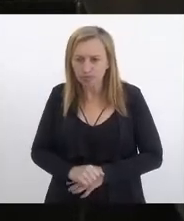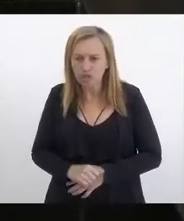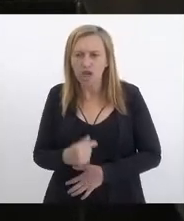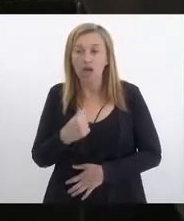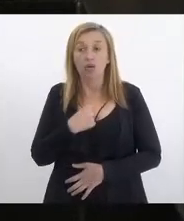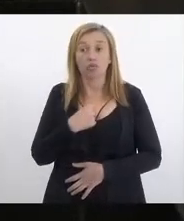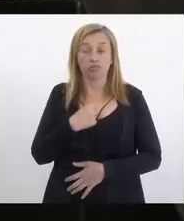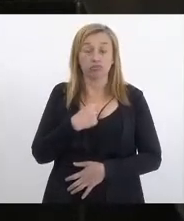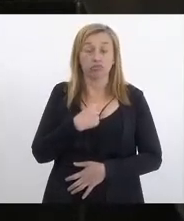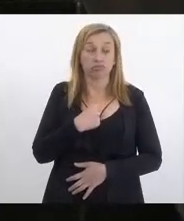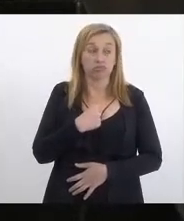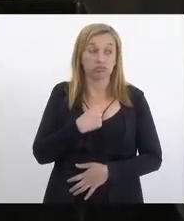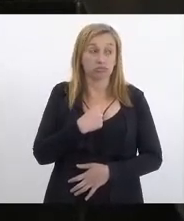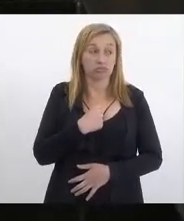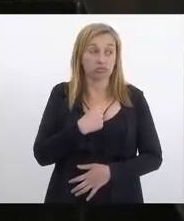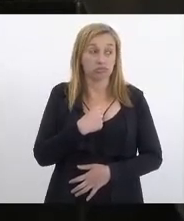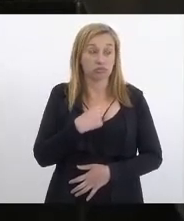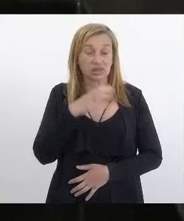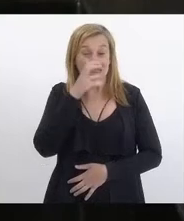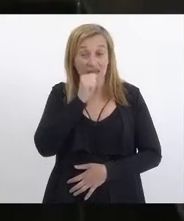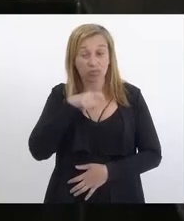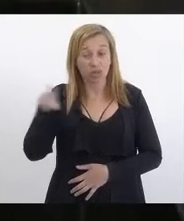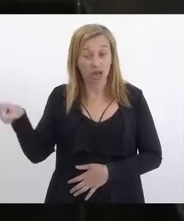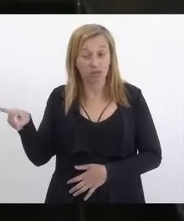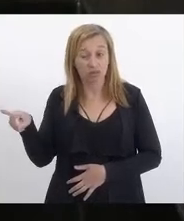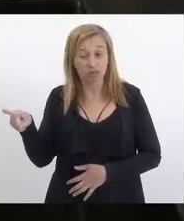Eu estive no sábado